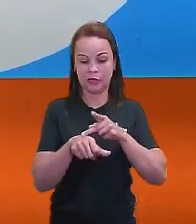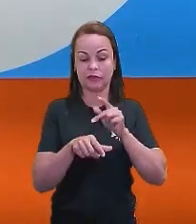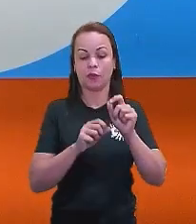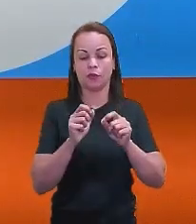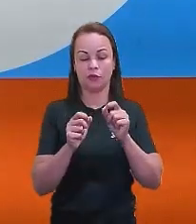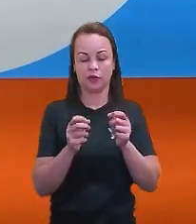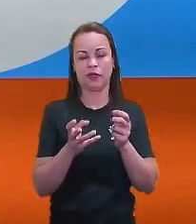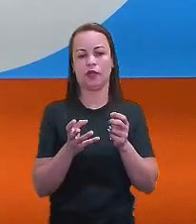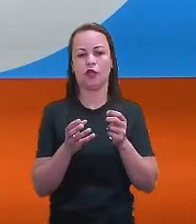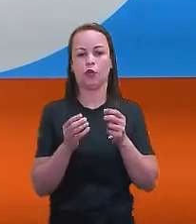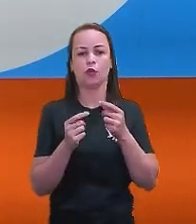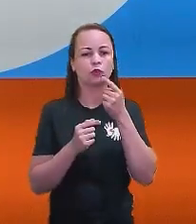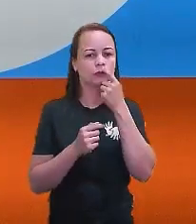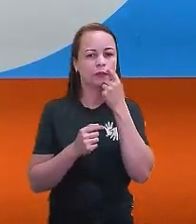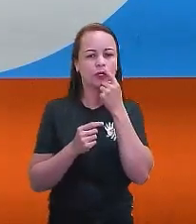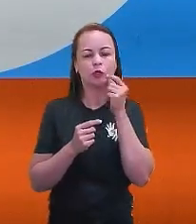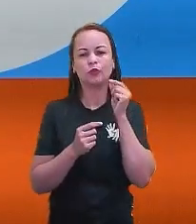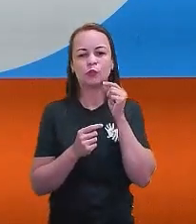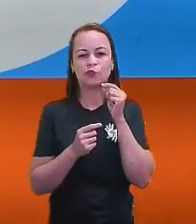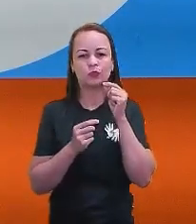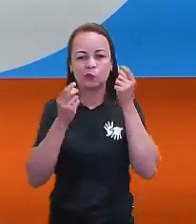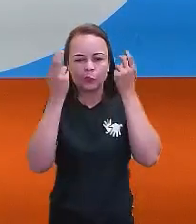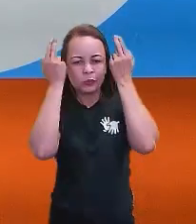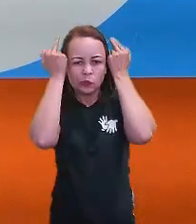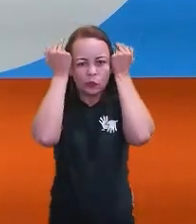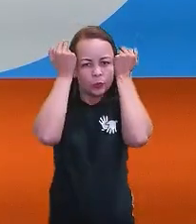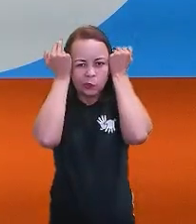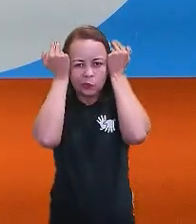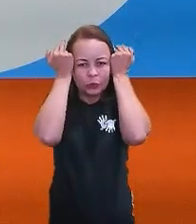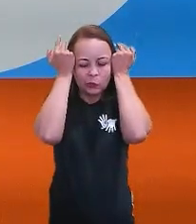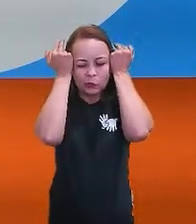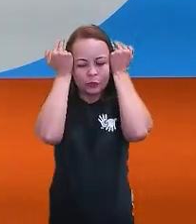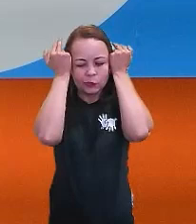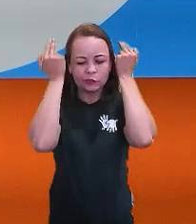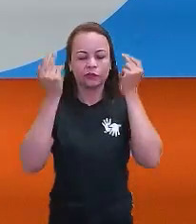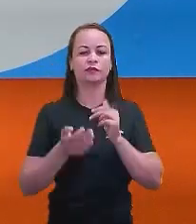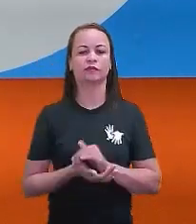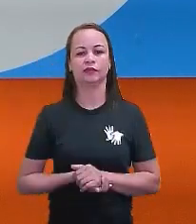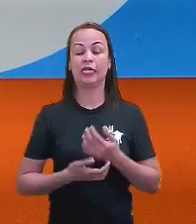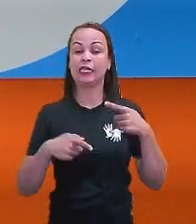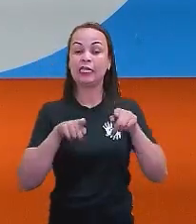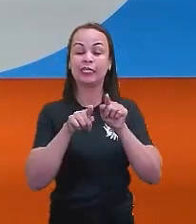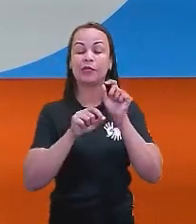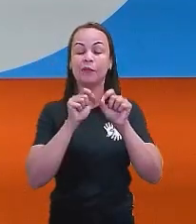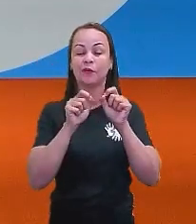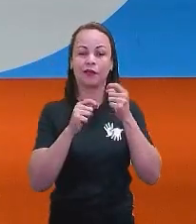bigodinhos, né? Que ele fica assim mexendo o nariz. E também os olhinhos.